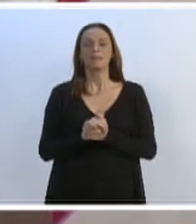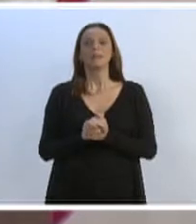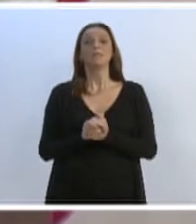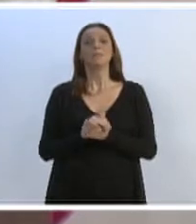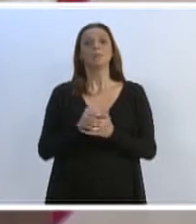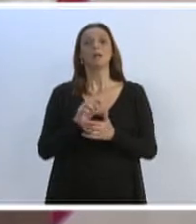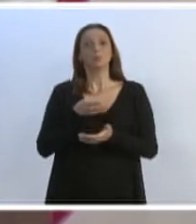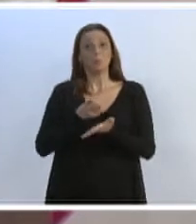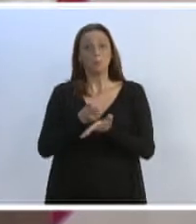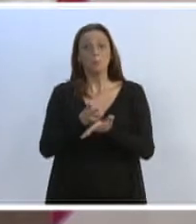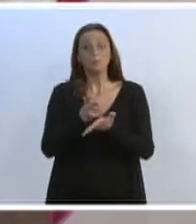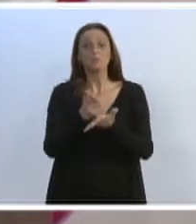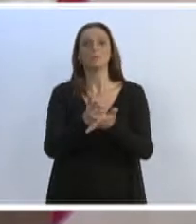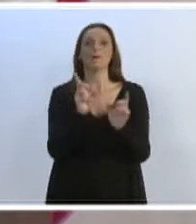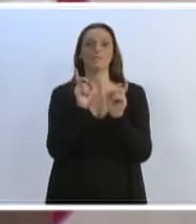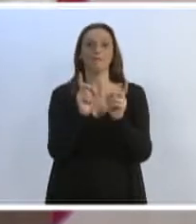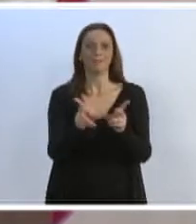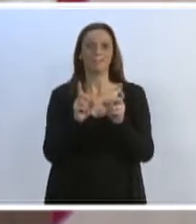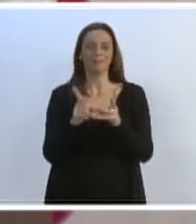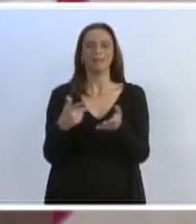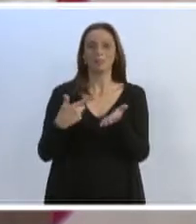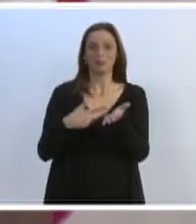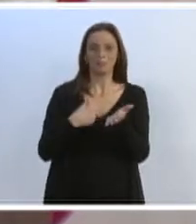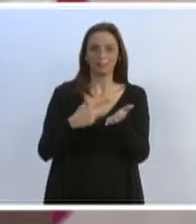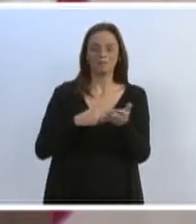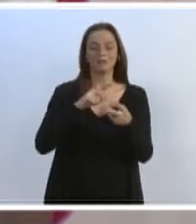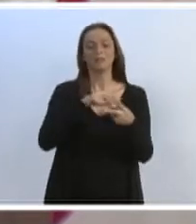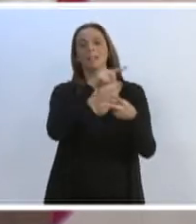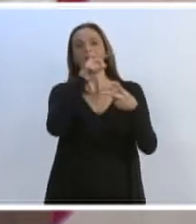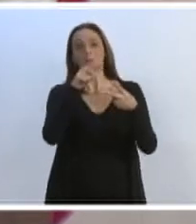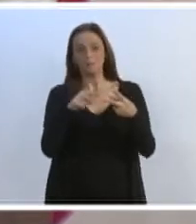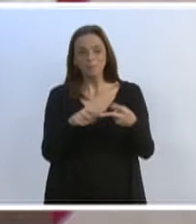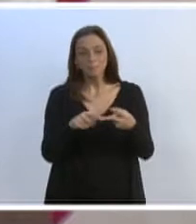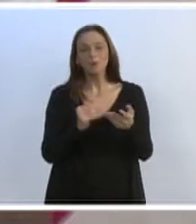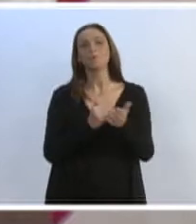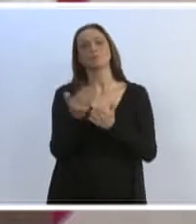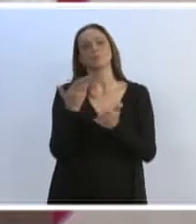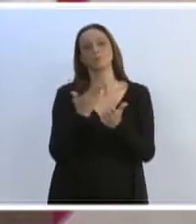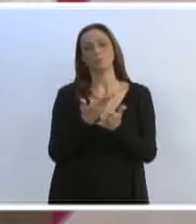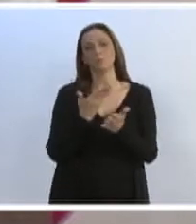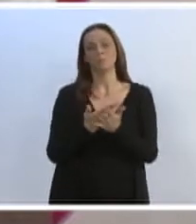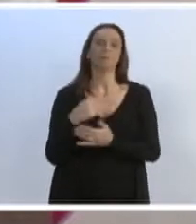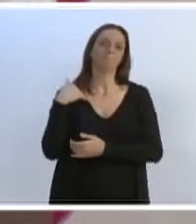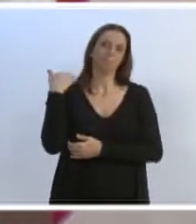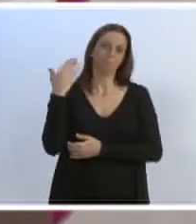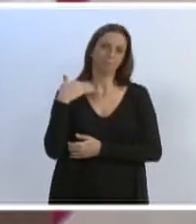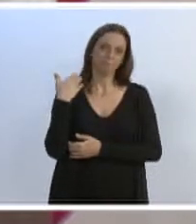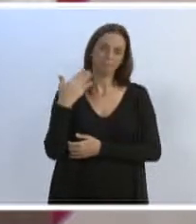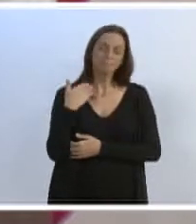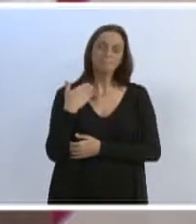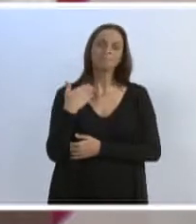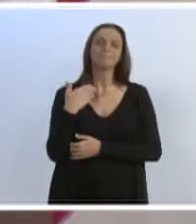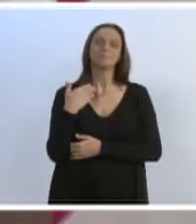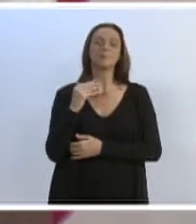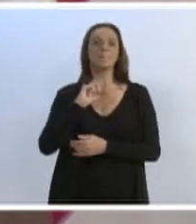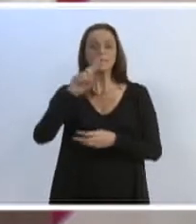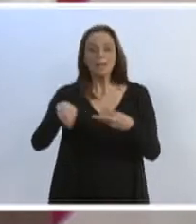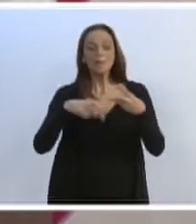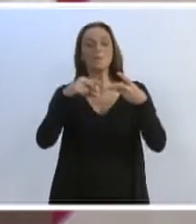olhar para frente, que a gente consiga rever o nosso passado e consiga, a partir daí, juntos, projetar o nosso futuro.